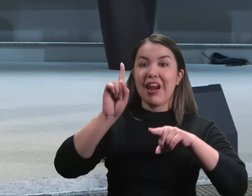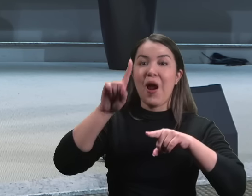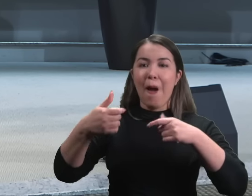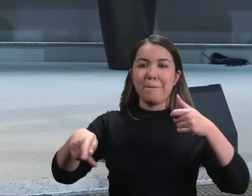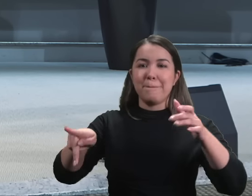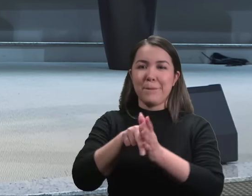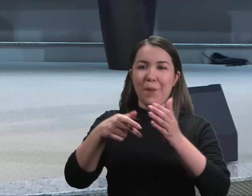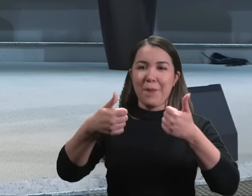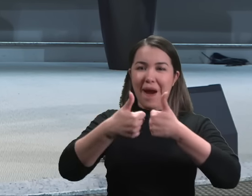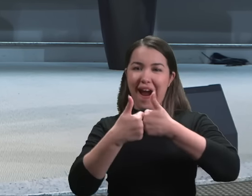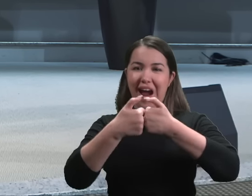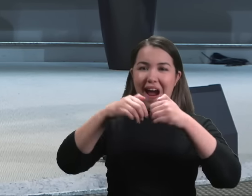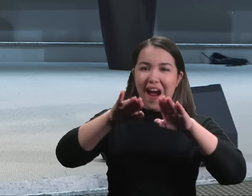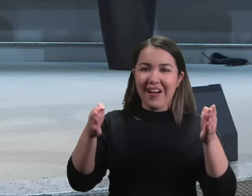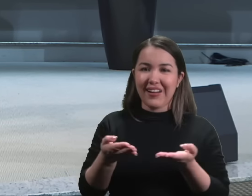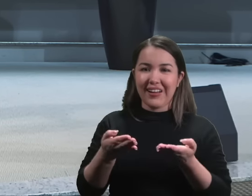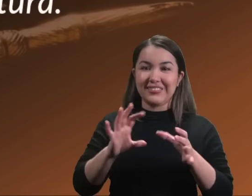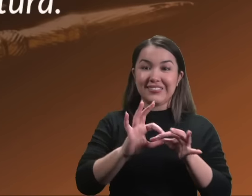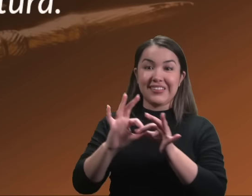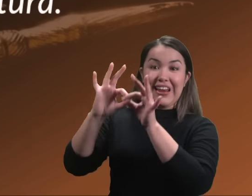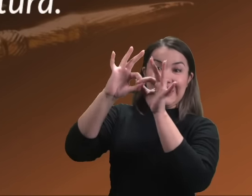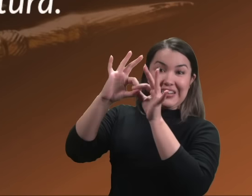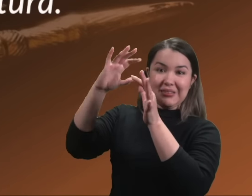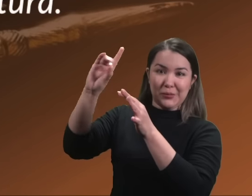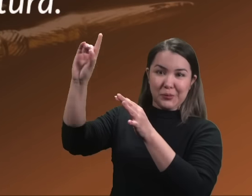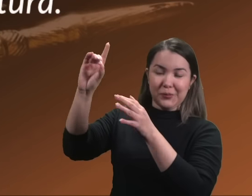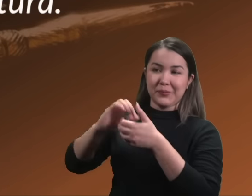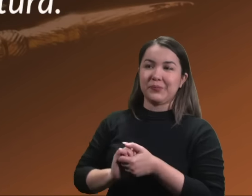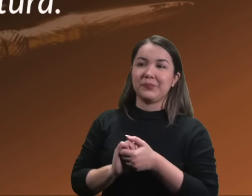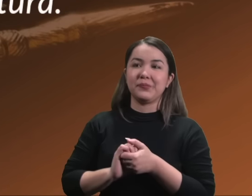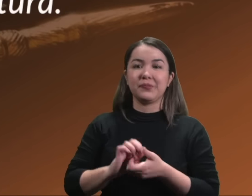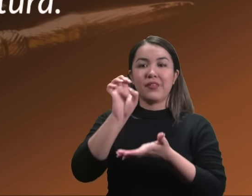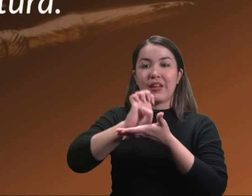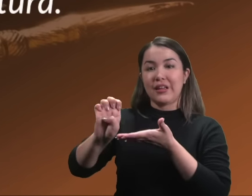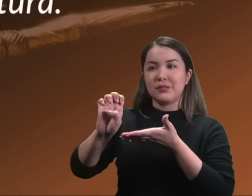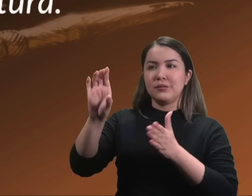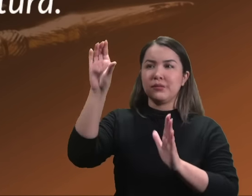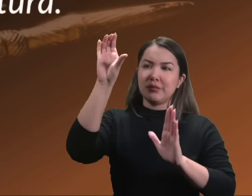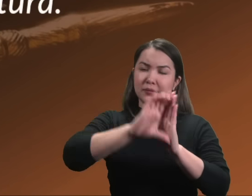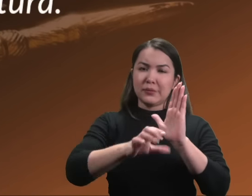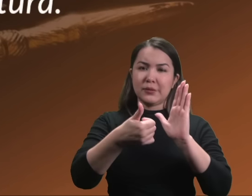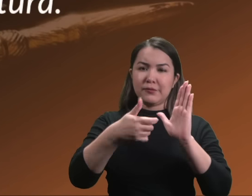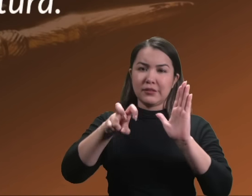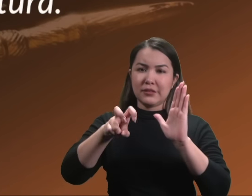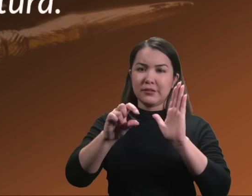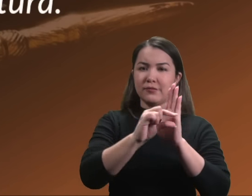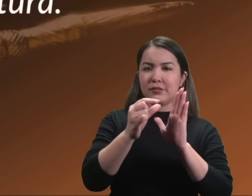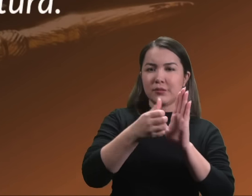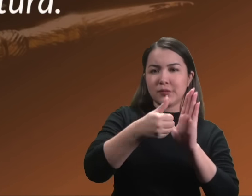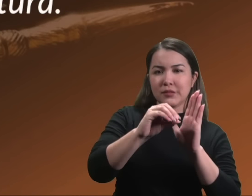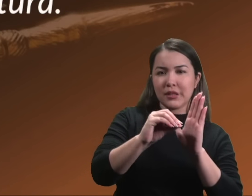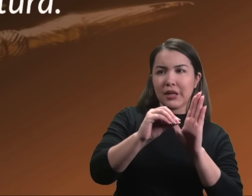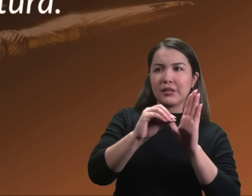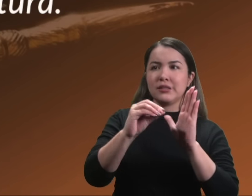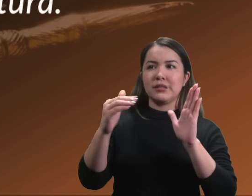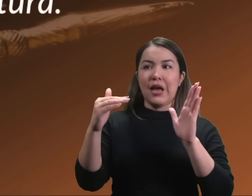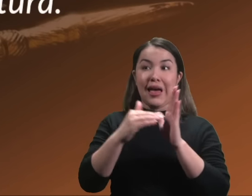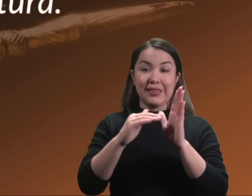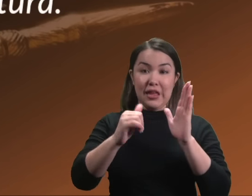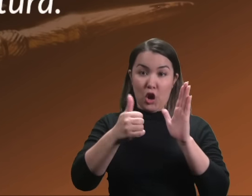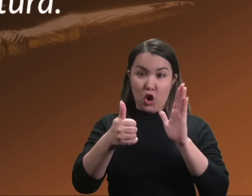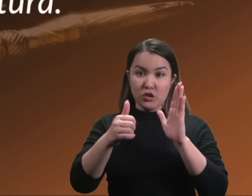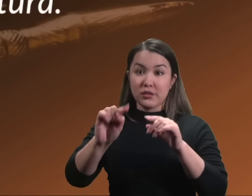Versículo 10 do capítulo 25 de Êxodo 10:11 e eu lerei depois Versículo 16 diz assim